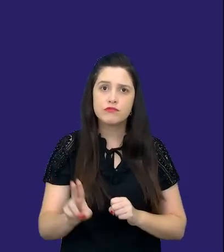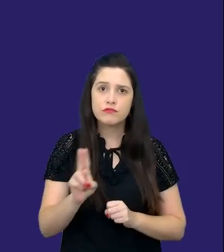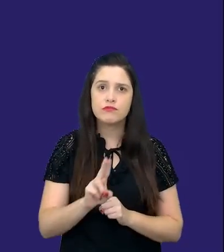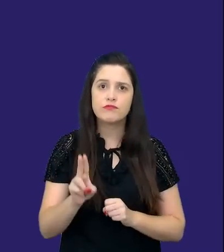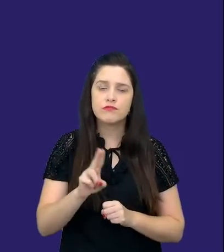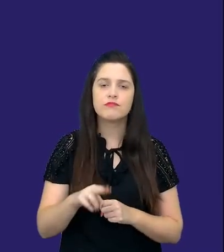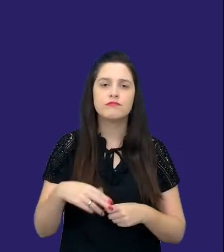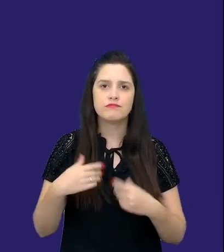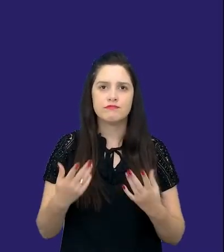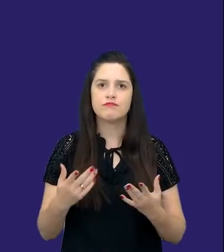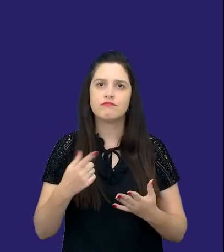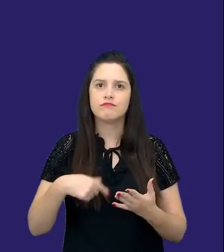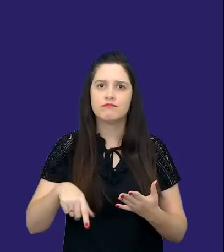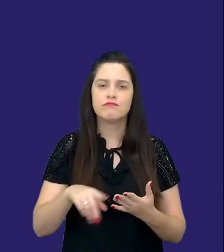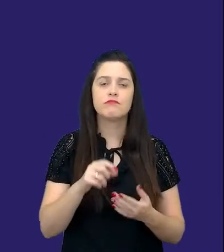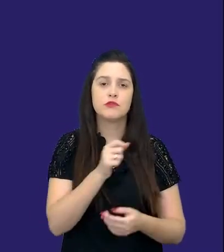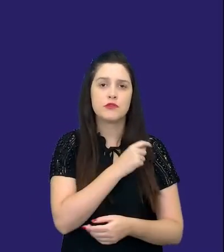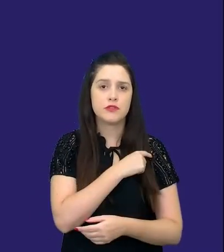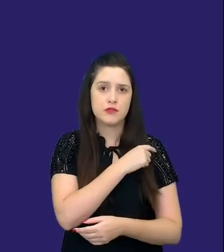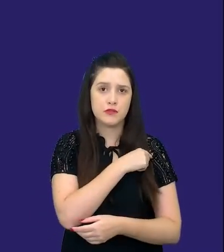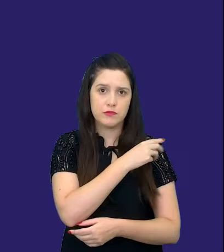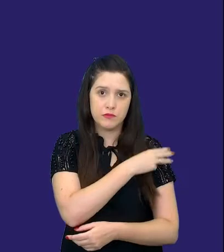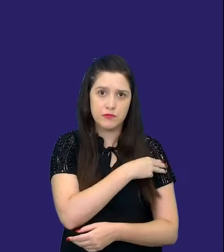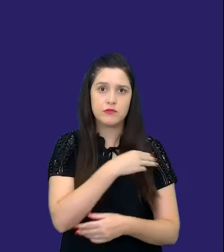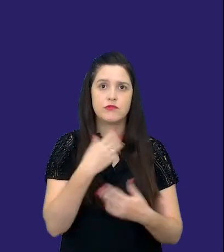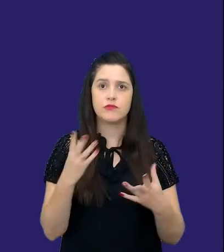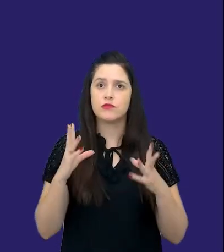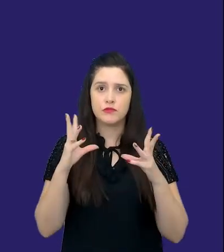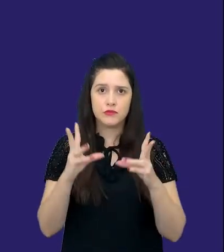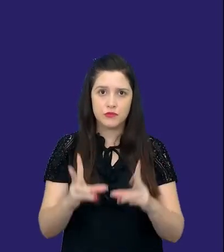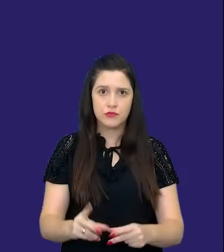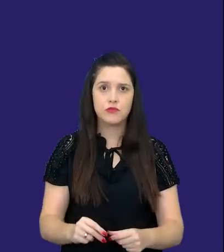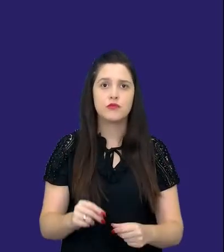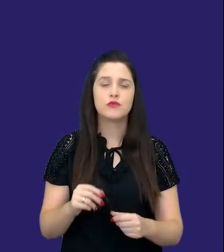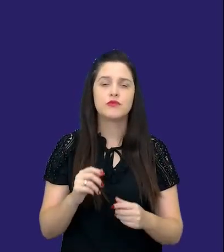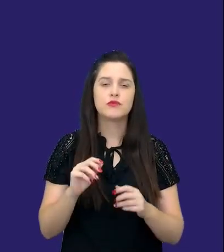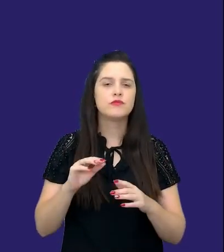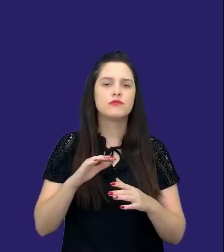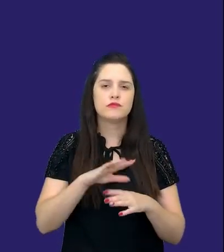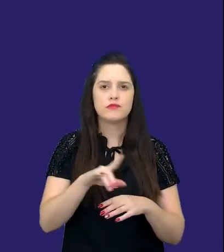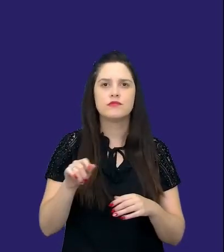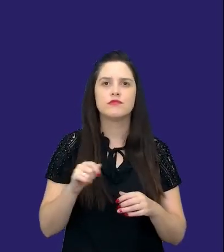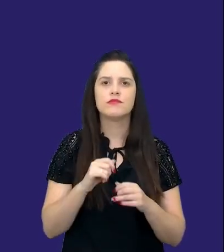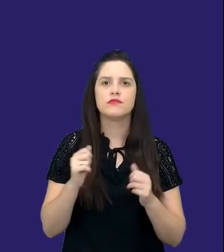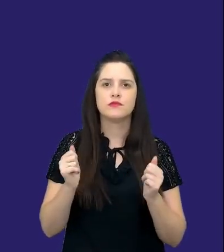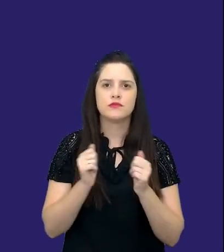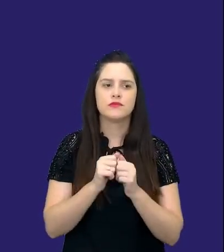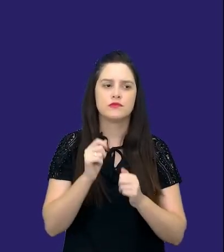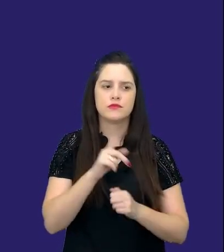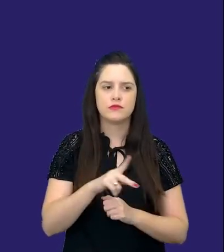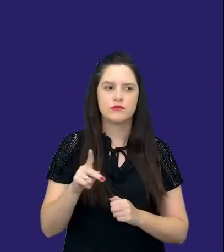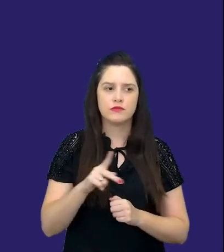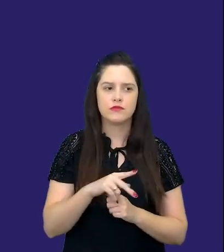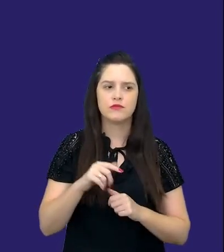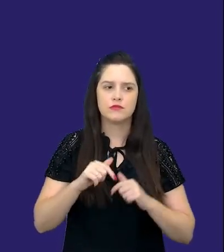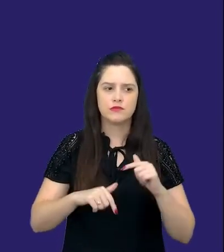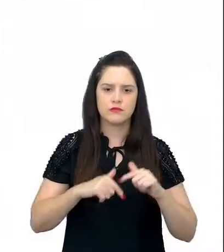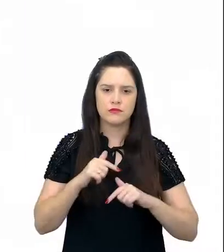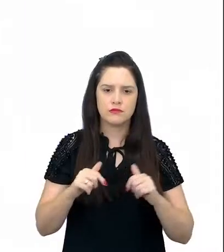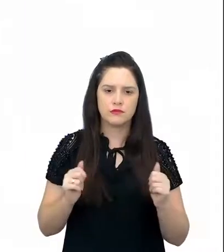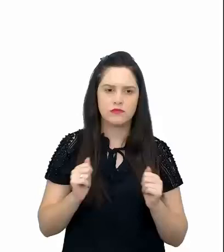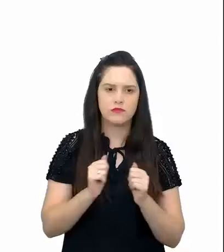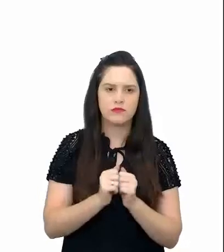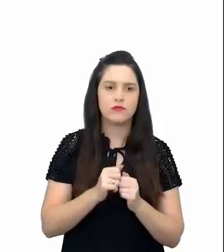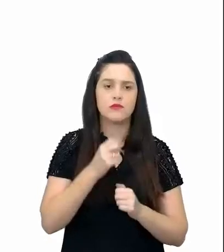Aprender Sempre, tanto do ensino médio quanto do ensino fundamental, todos os volumes estão lá contidos para a pesquisa do professor e para o melhor trabalho dele.